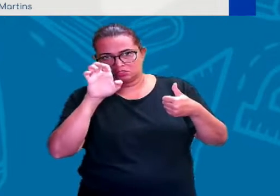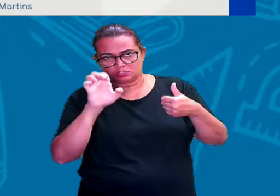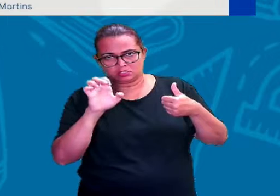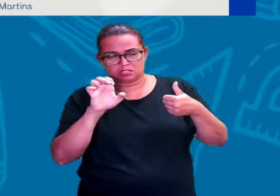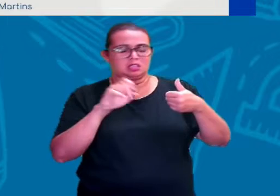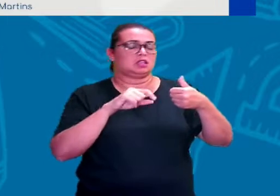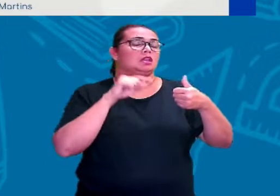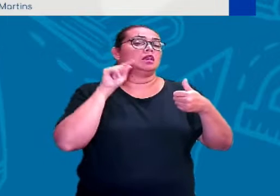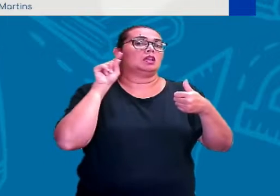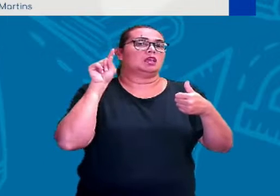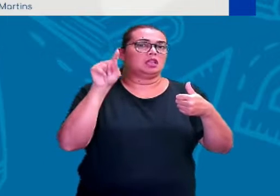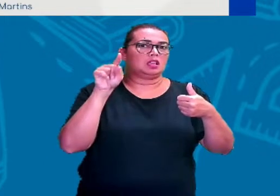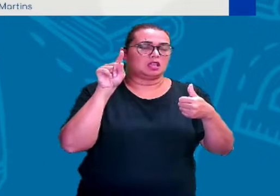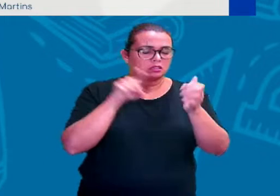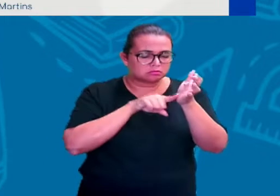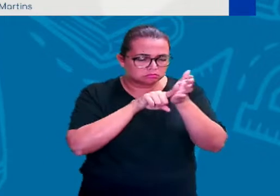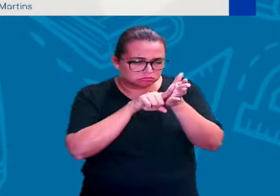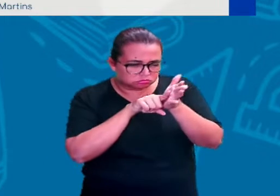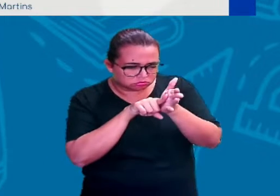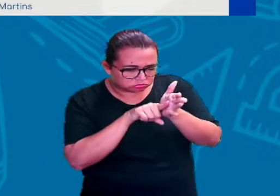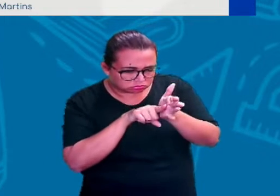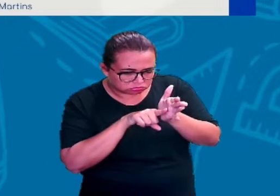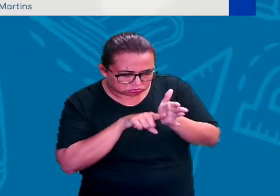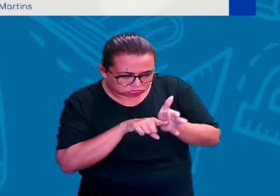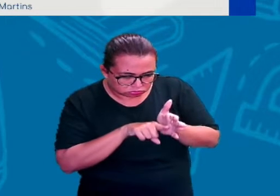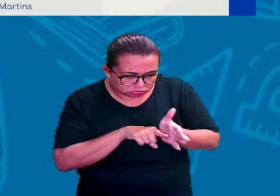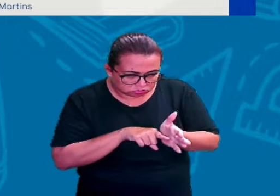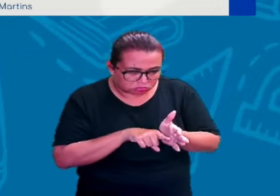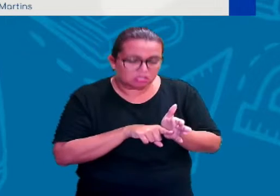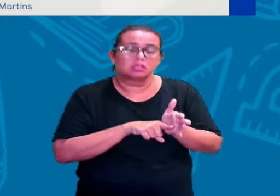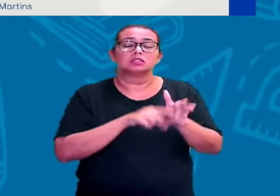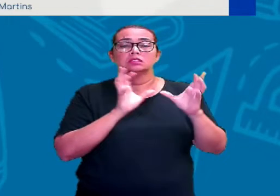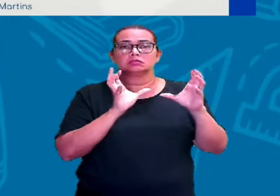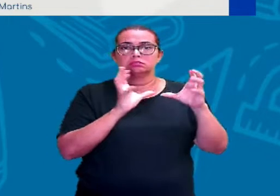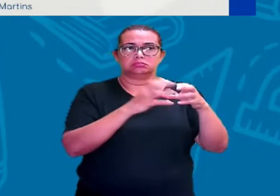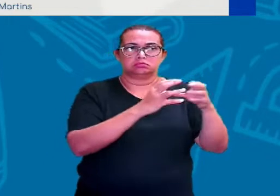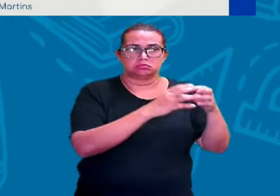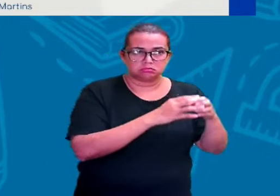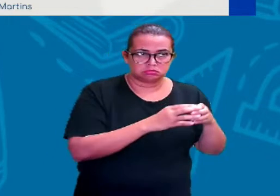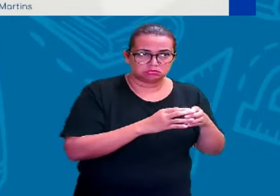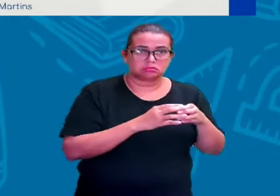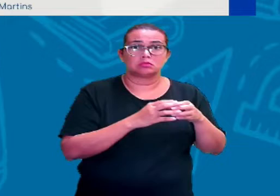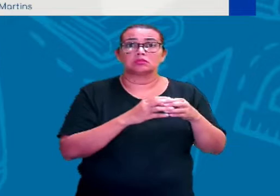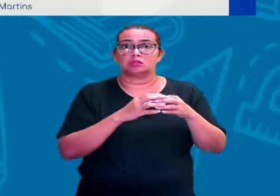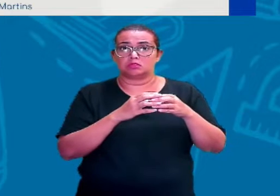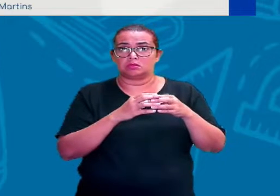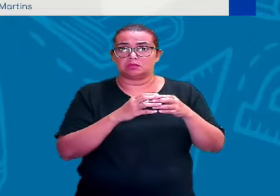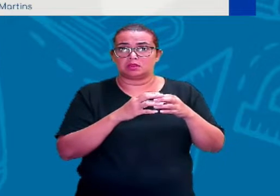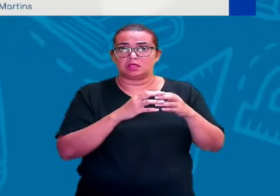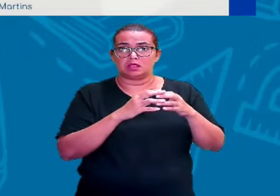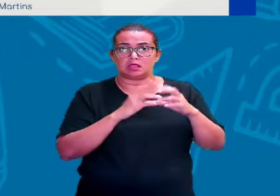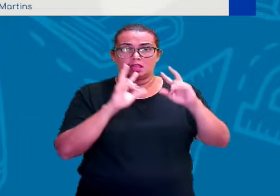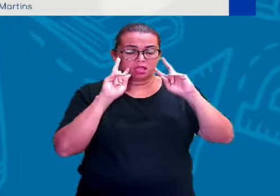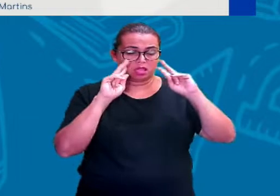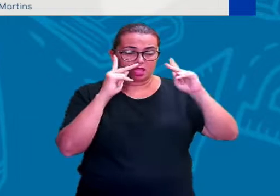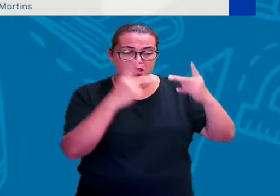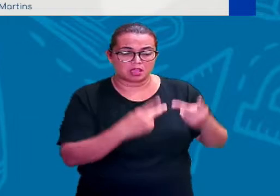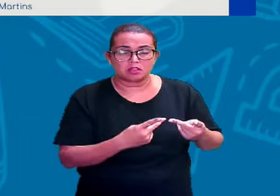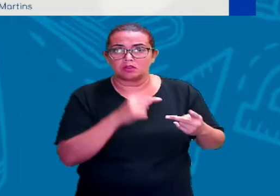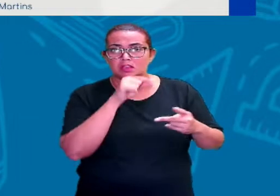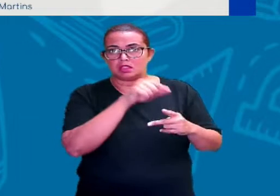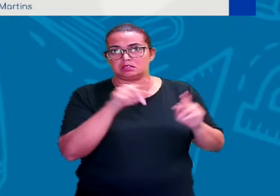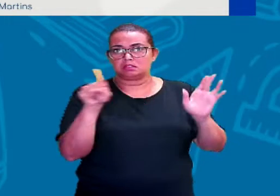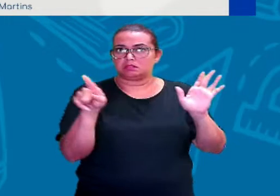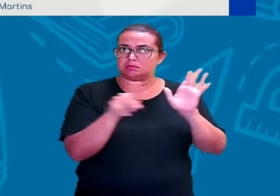passa a incluir, ou seja, reconhecer esses povos, né, como população indígena no censo.